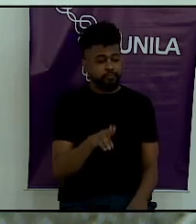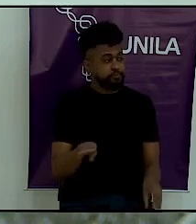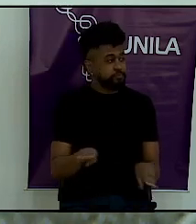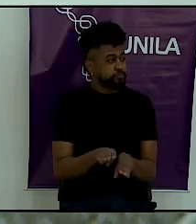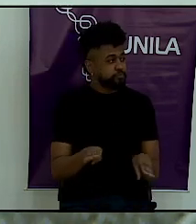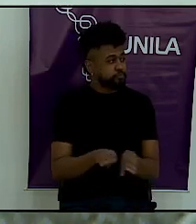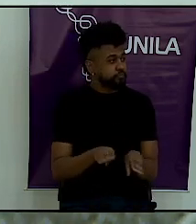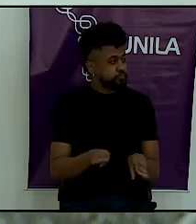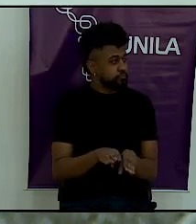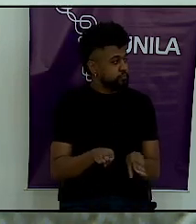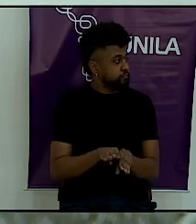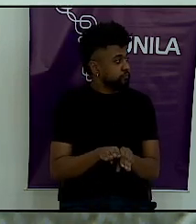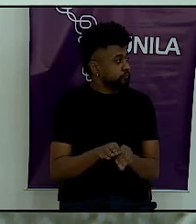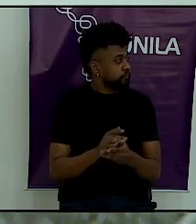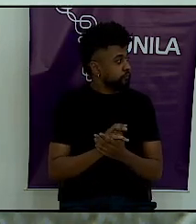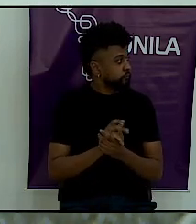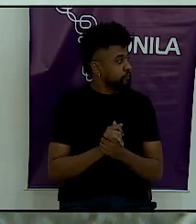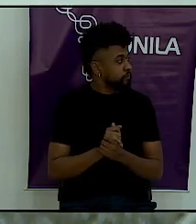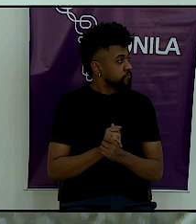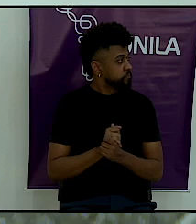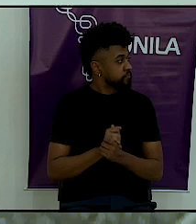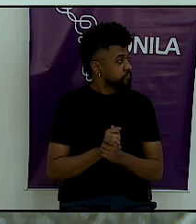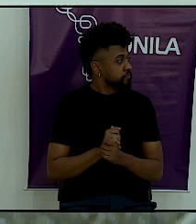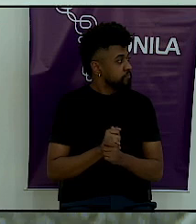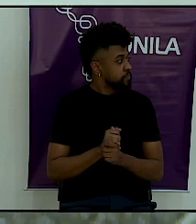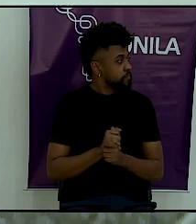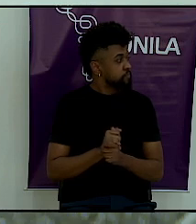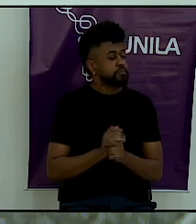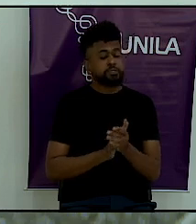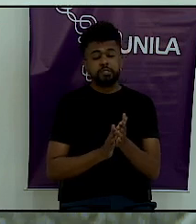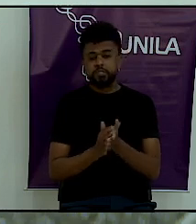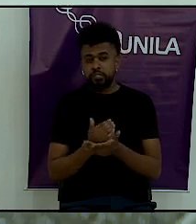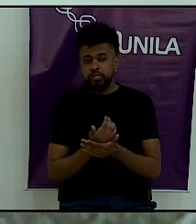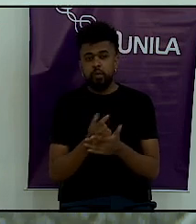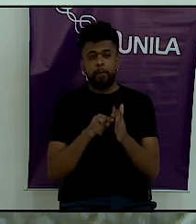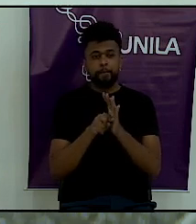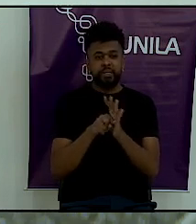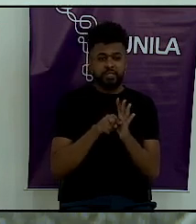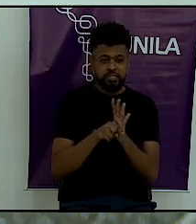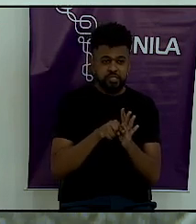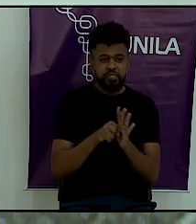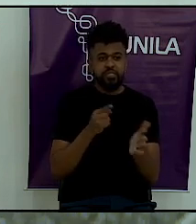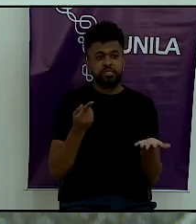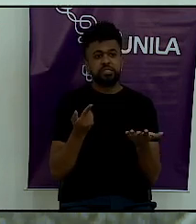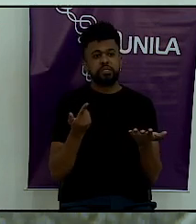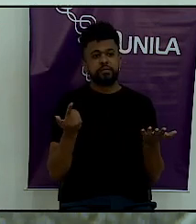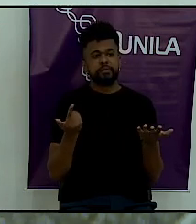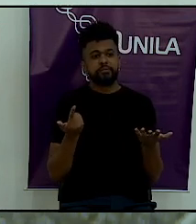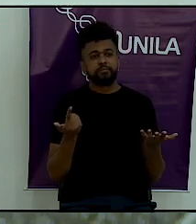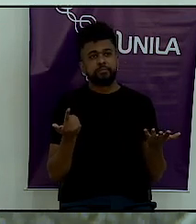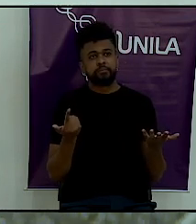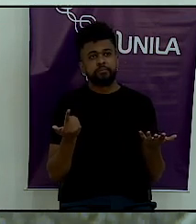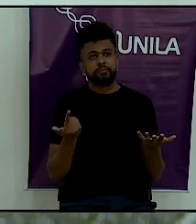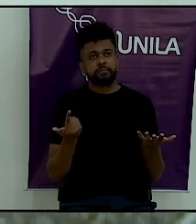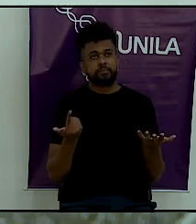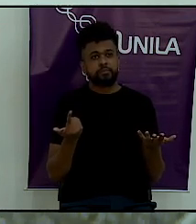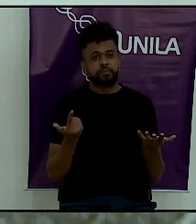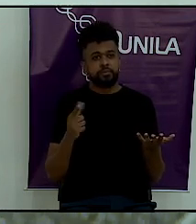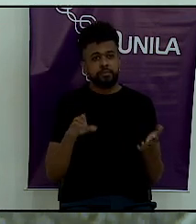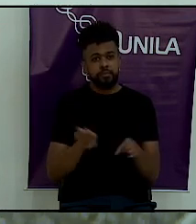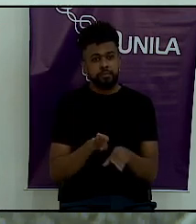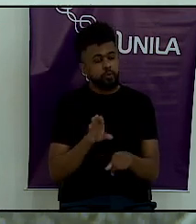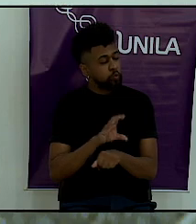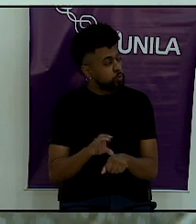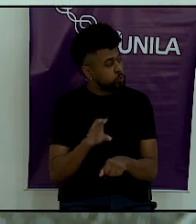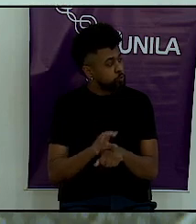também nas projetos de extensão, projetos de pesquisa, na exposição do curso,